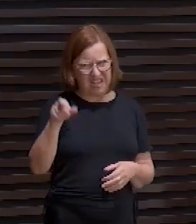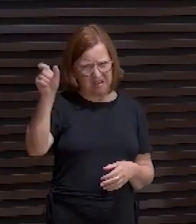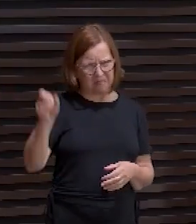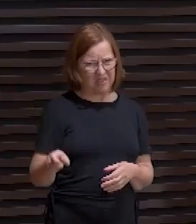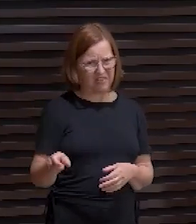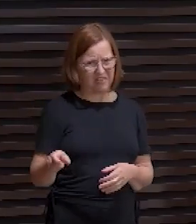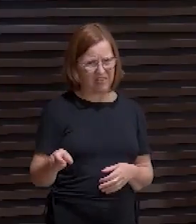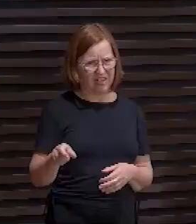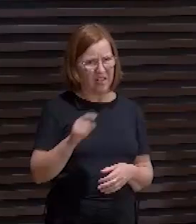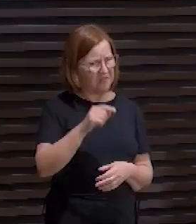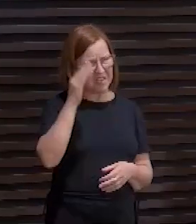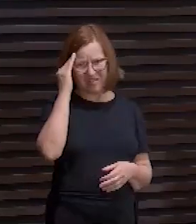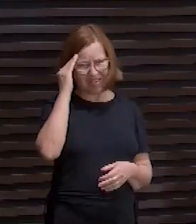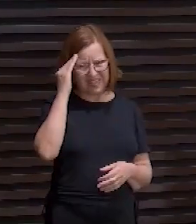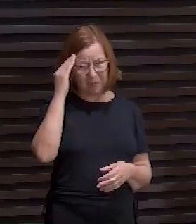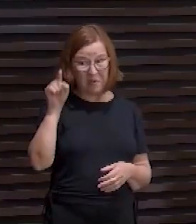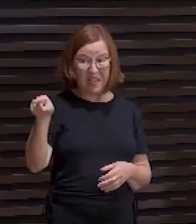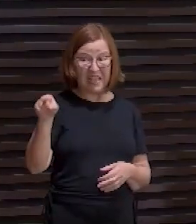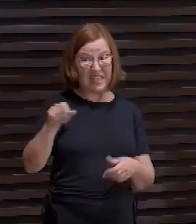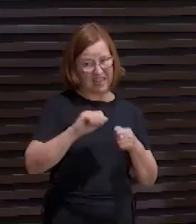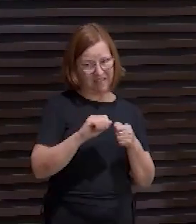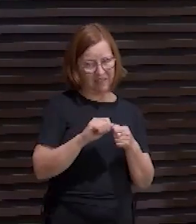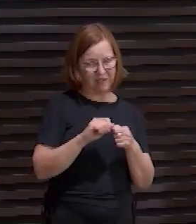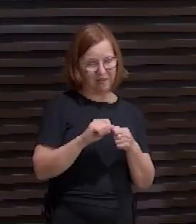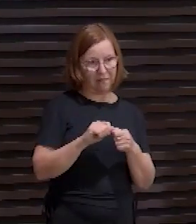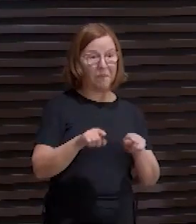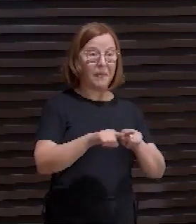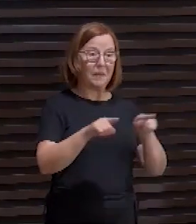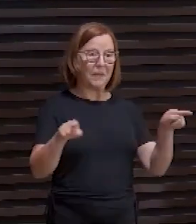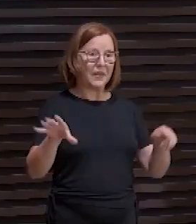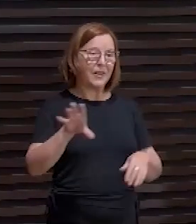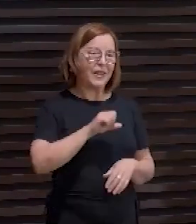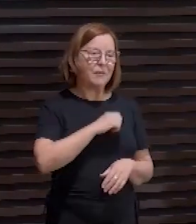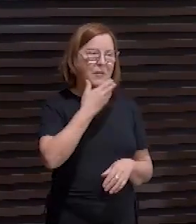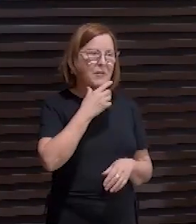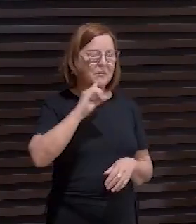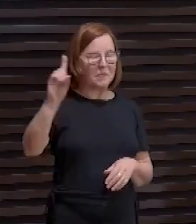Senhor. O amor do Pai, meus irmãos, é misericordioso.